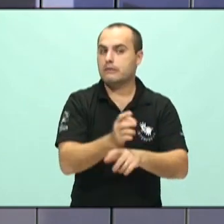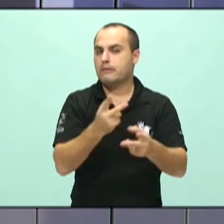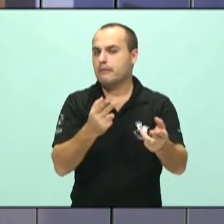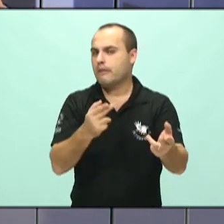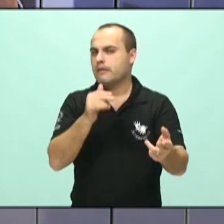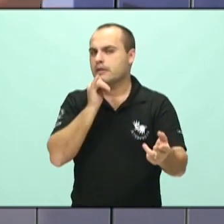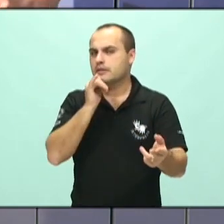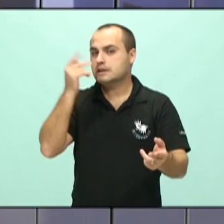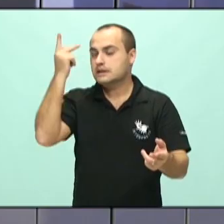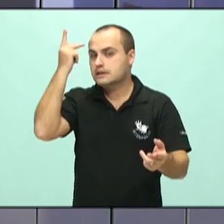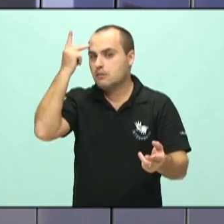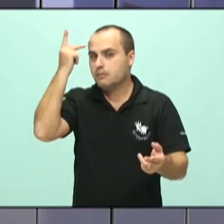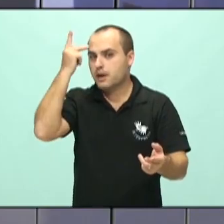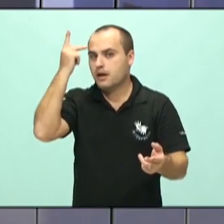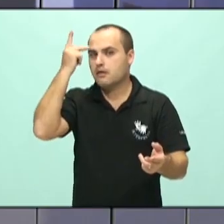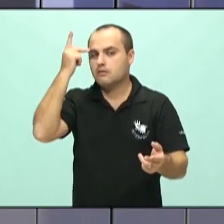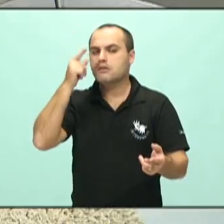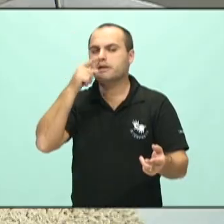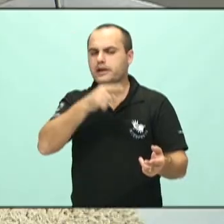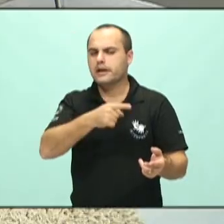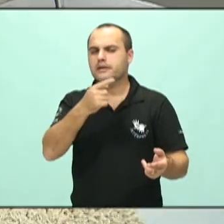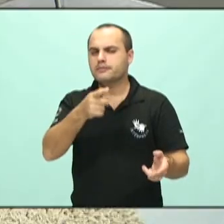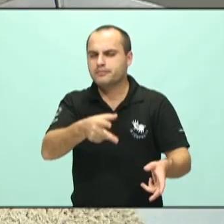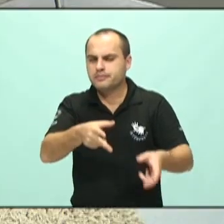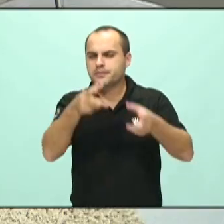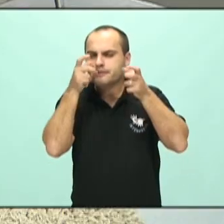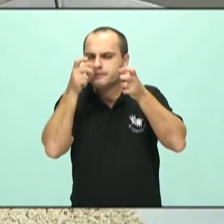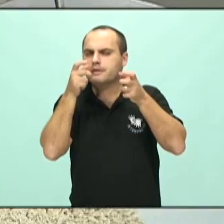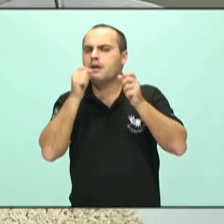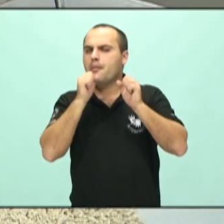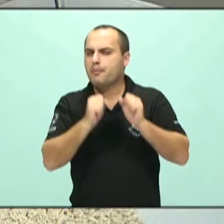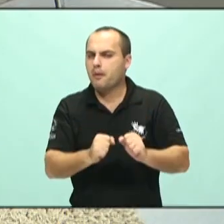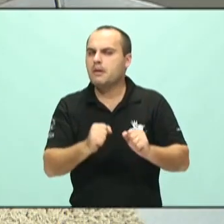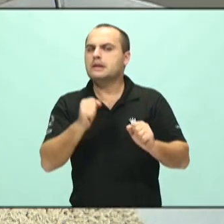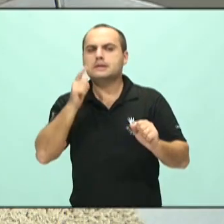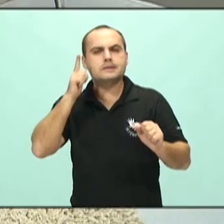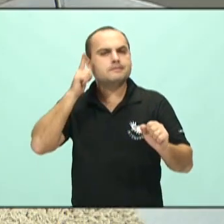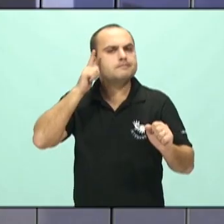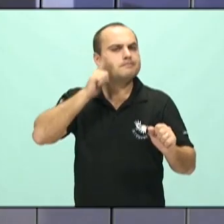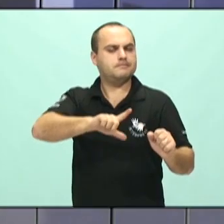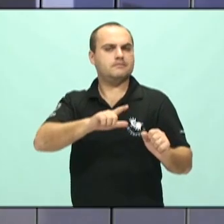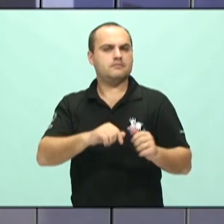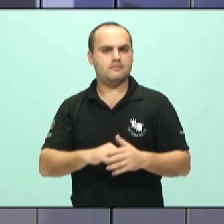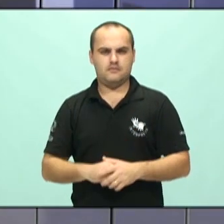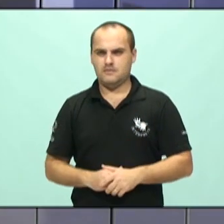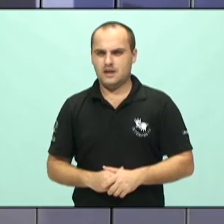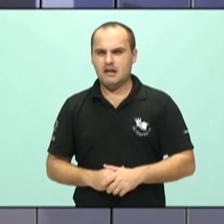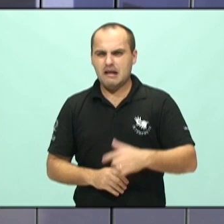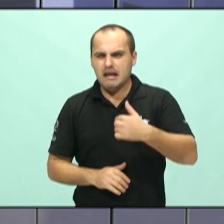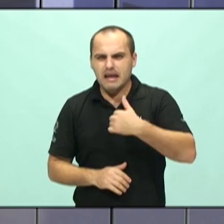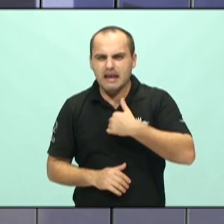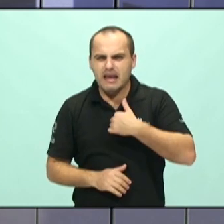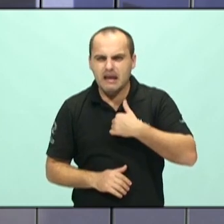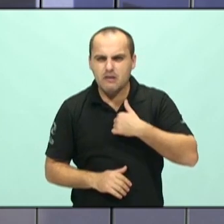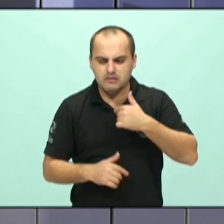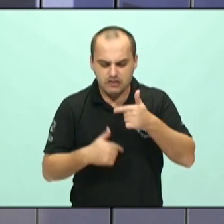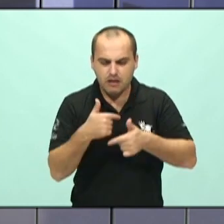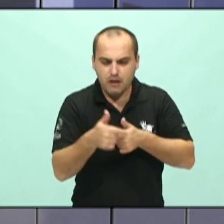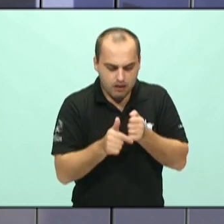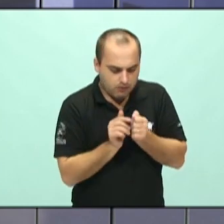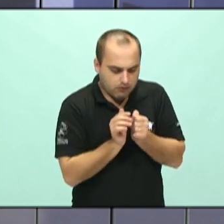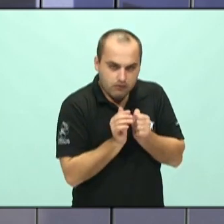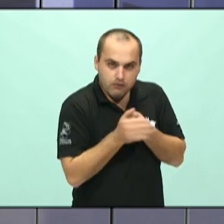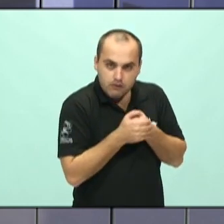que havia possibilidade de vitória. Eu não sou um homem que trabalha assim. Eu não faço política nas cavernas escuras e